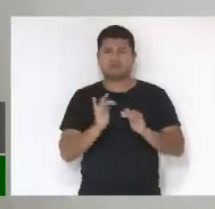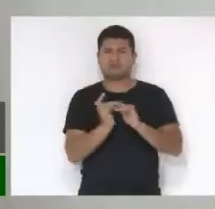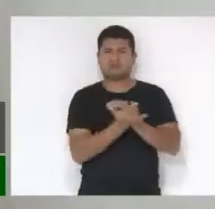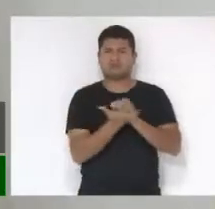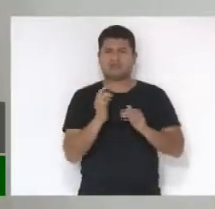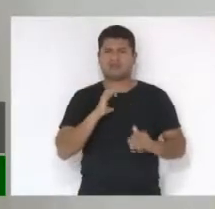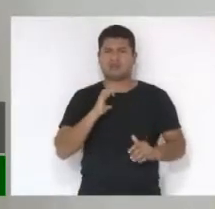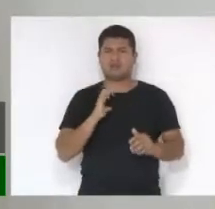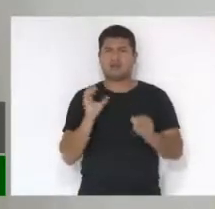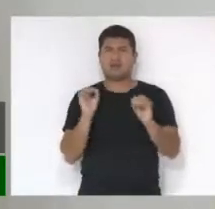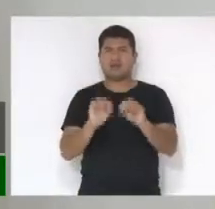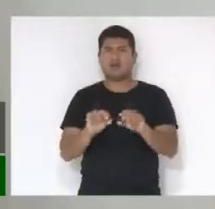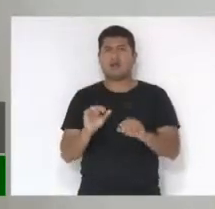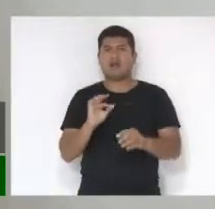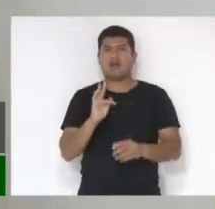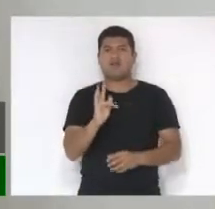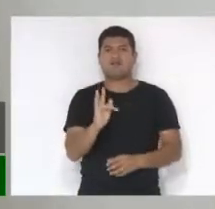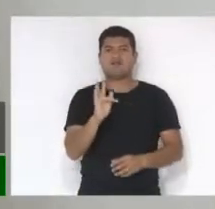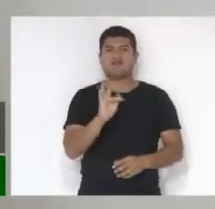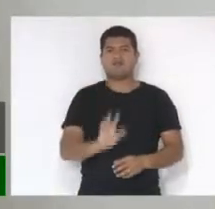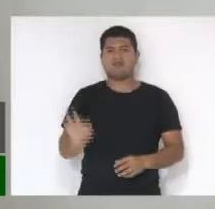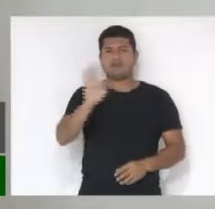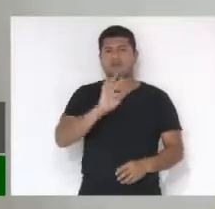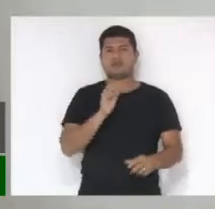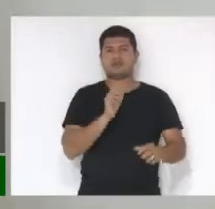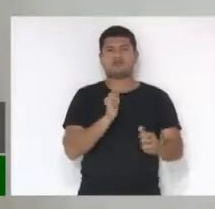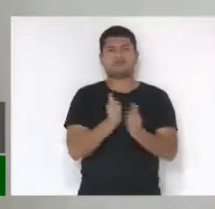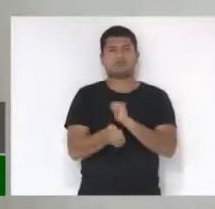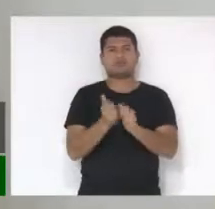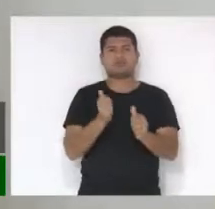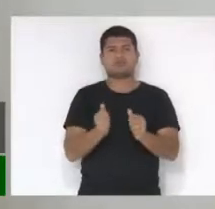em conjunto da FESPORTE com a Secretaria de Educação.